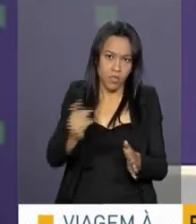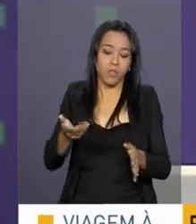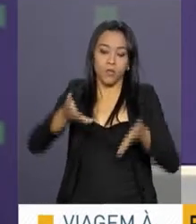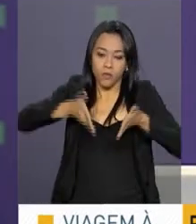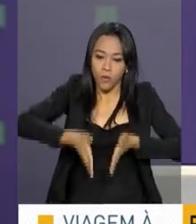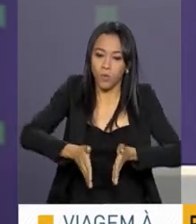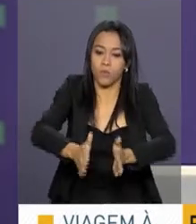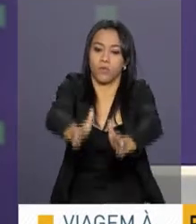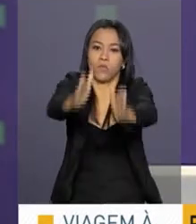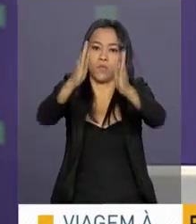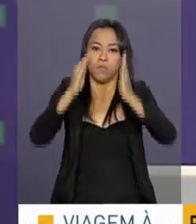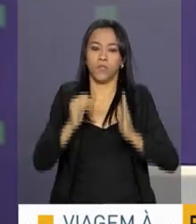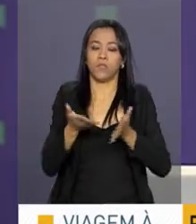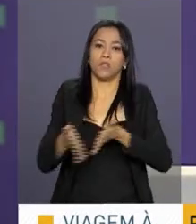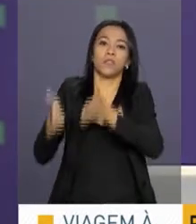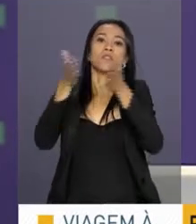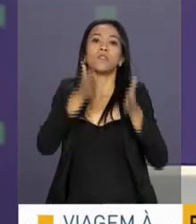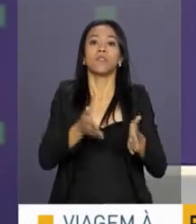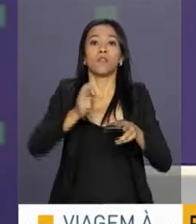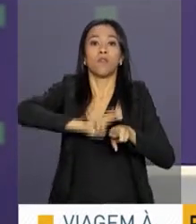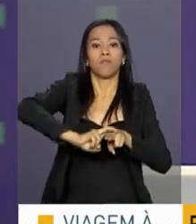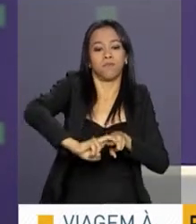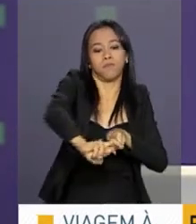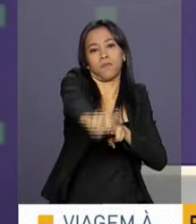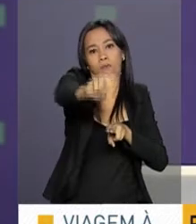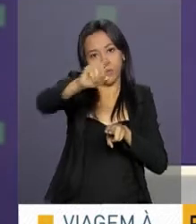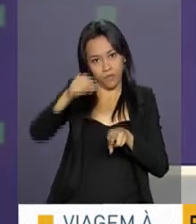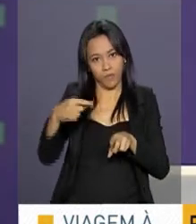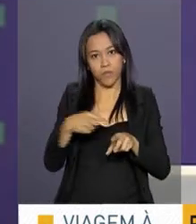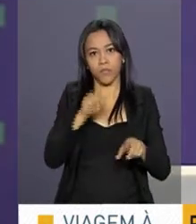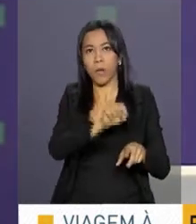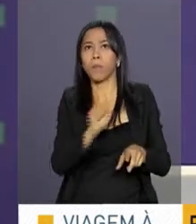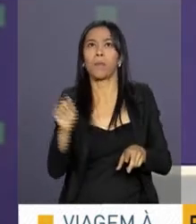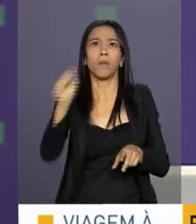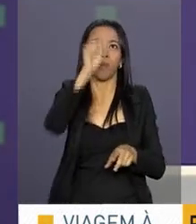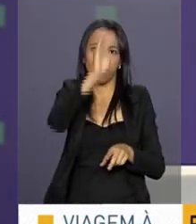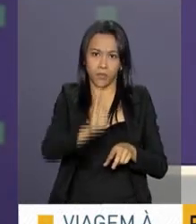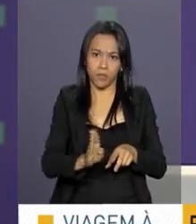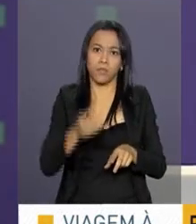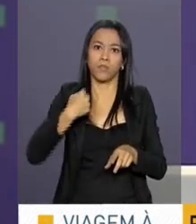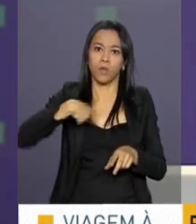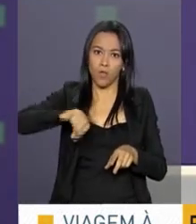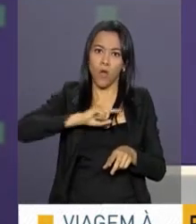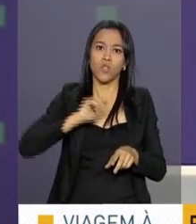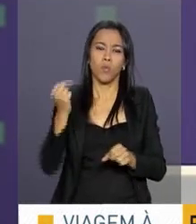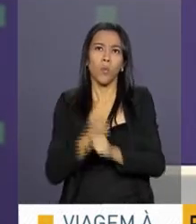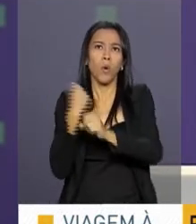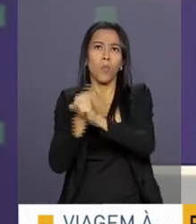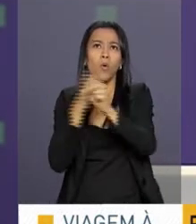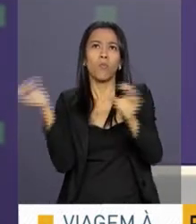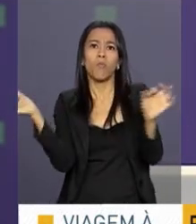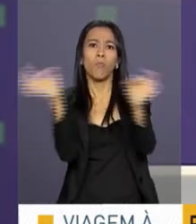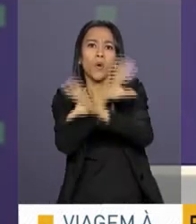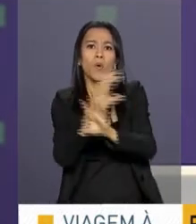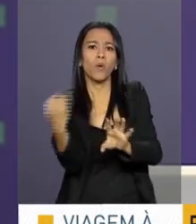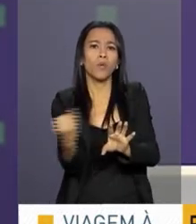de integração nacional, nas nossas ferrovias de integração nacional. Nós estamos finalizando, né, obras importantes, como a